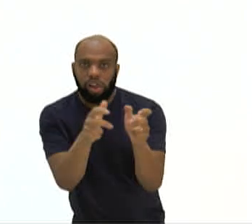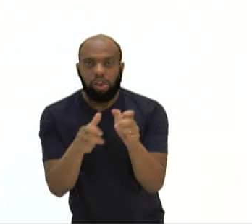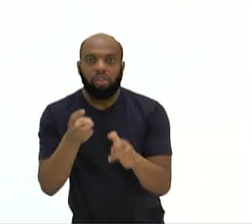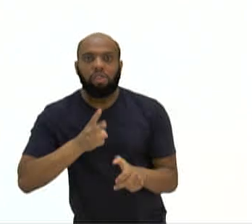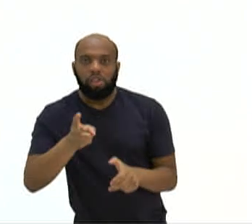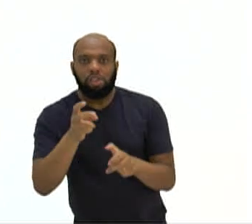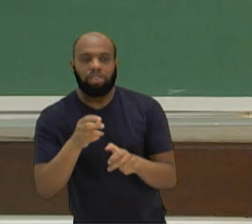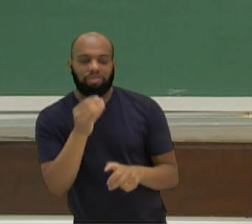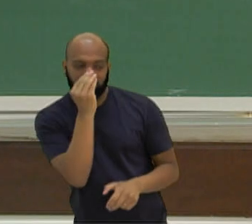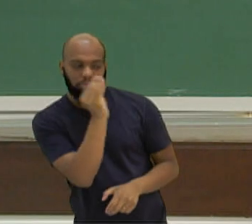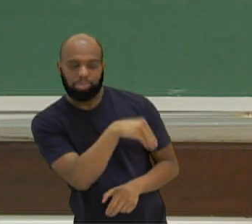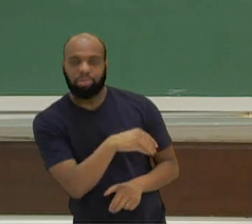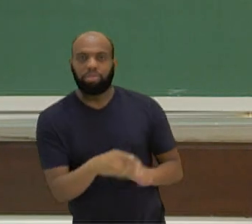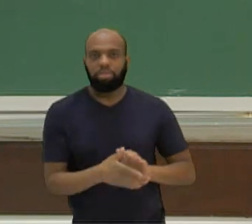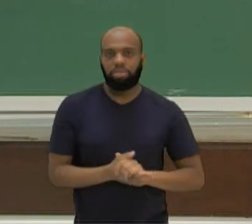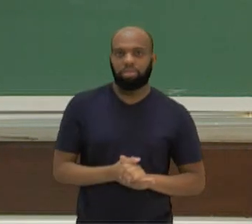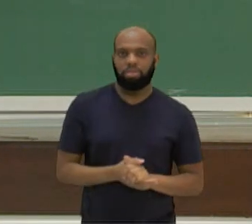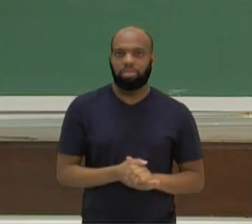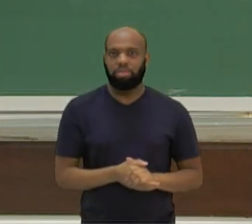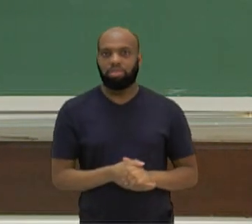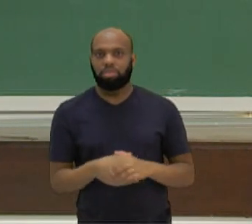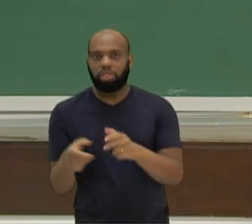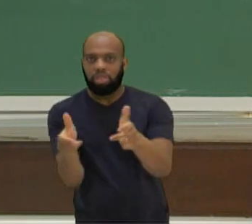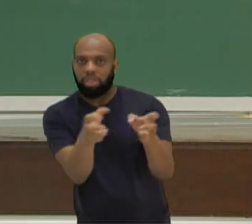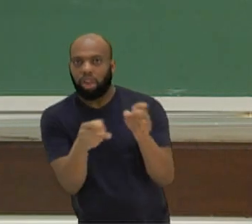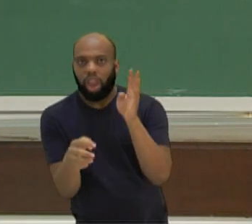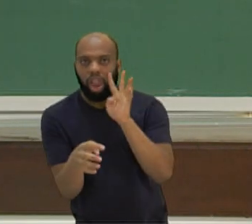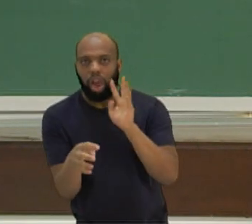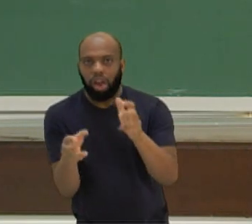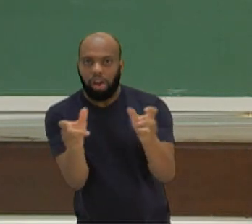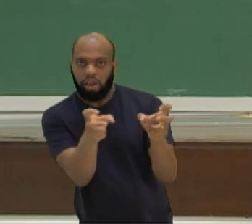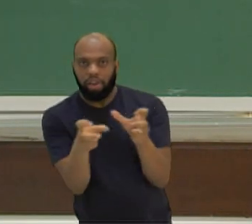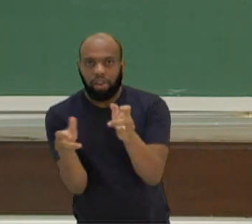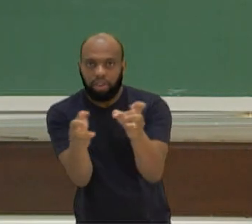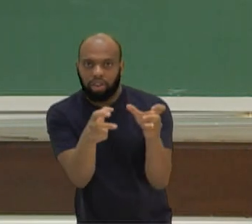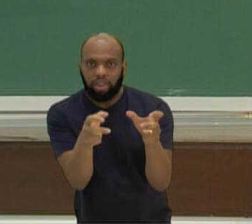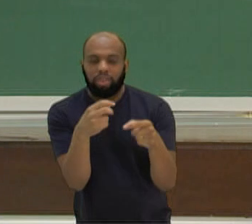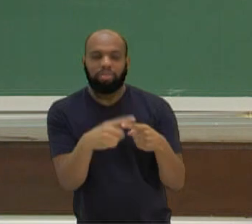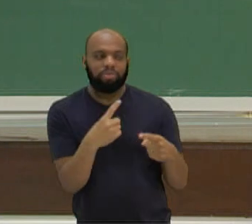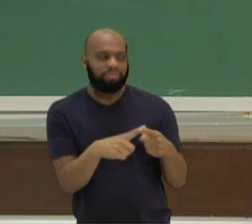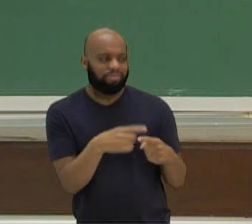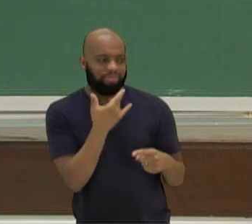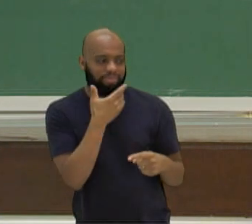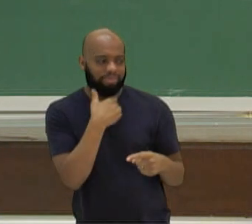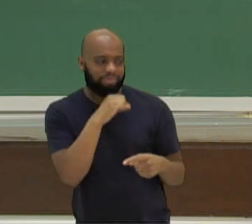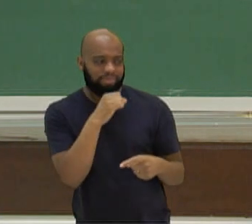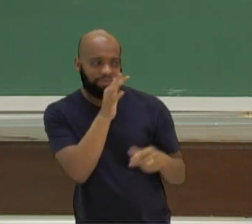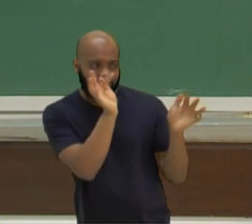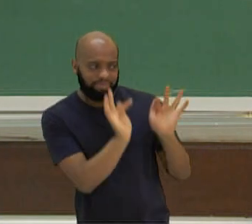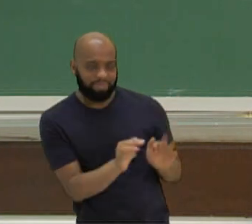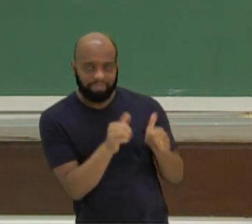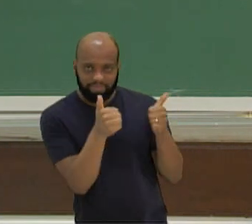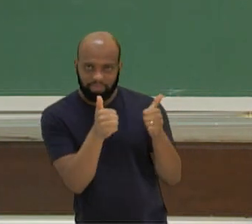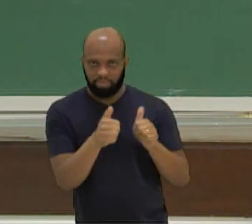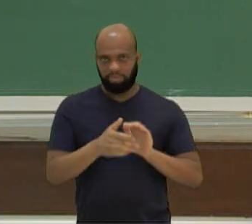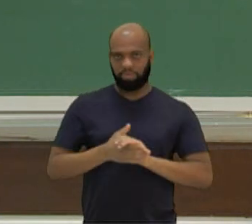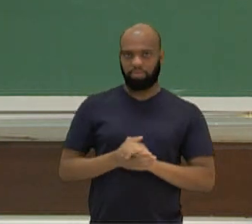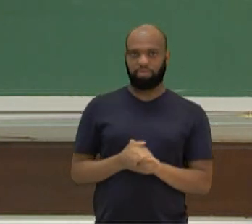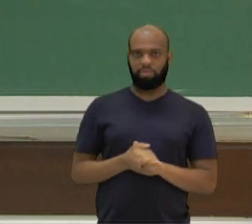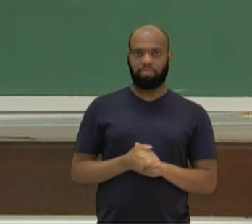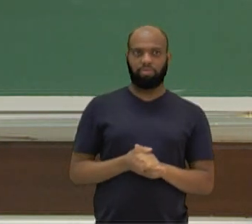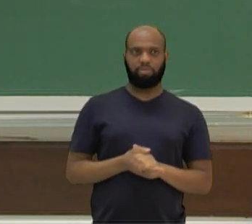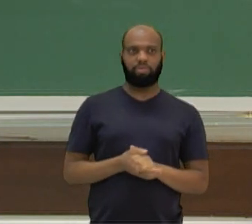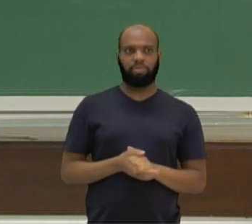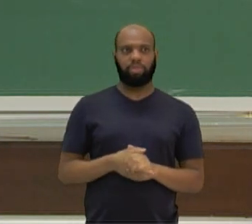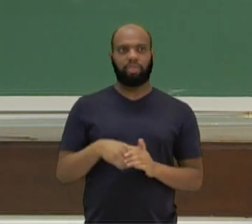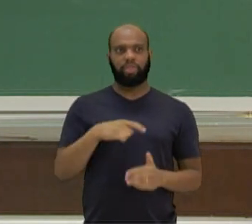continuou desinteressado pela bola. Ele só disse legal para deixar o pai feliz, não é mesmo? Aqui